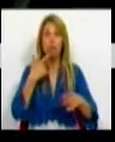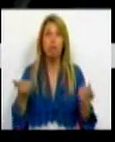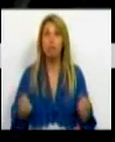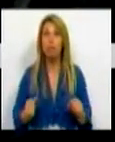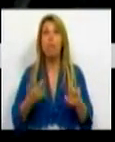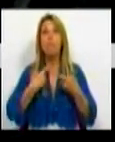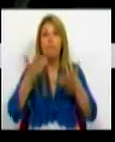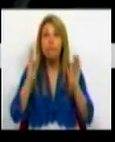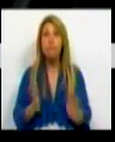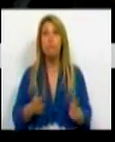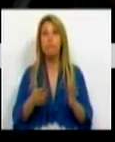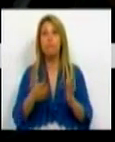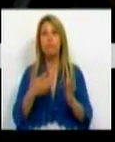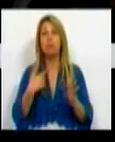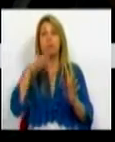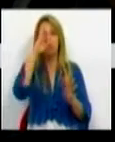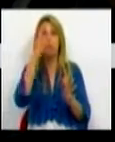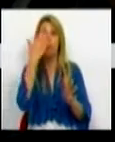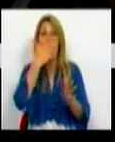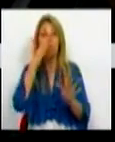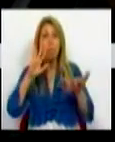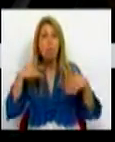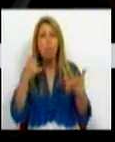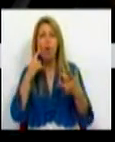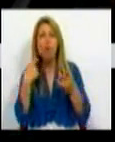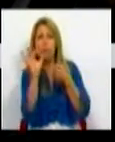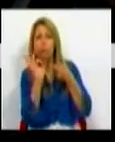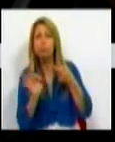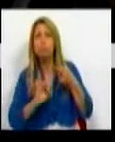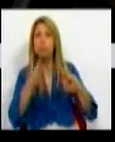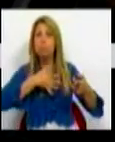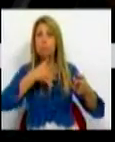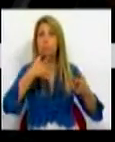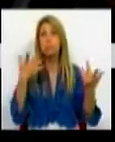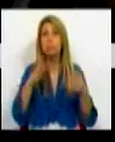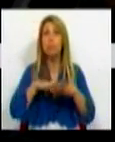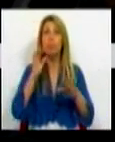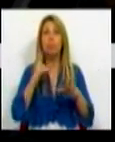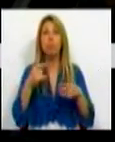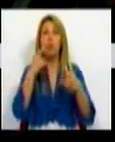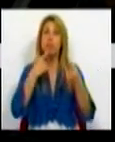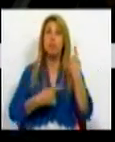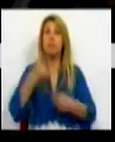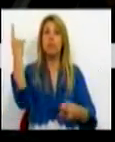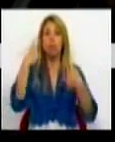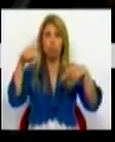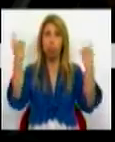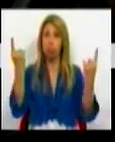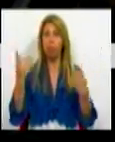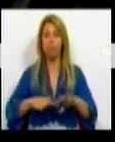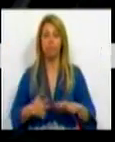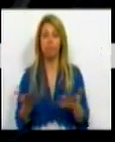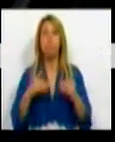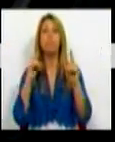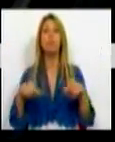se pode aprofundar esse domínio de denúncias que fez, portanto, publicamente. Depois ainda perguntar-lhe o que